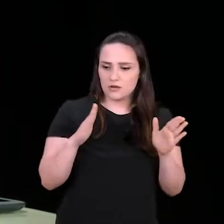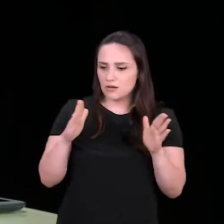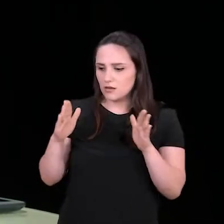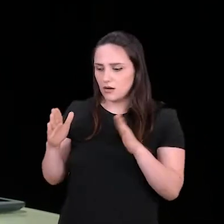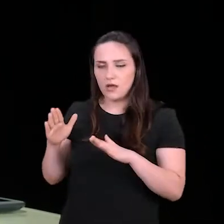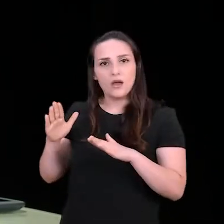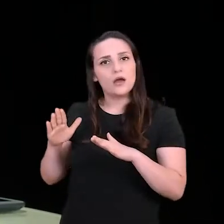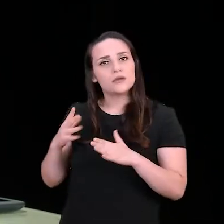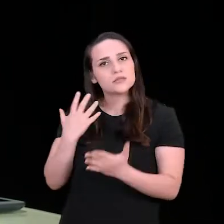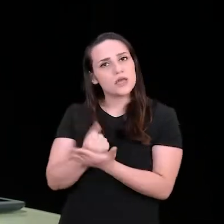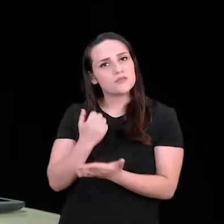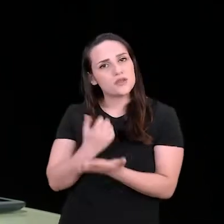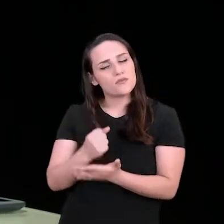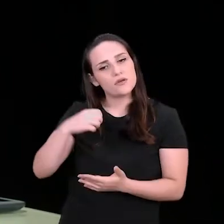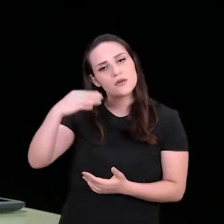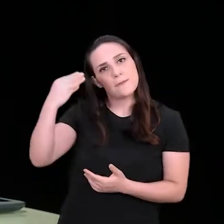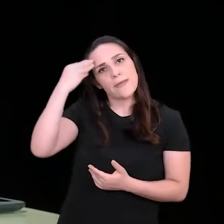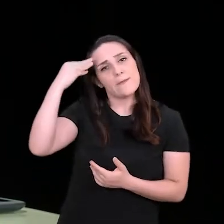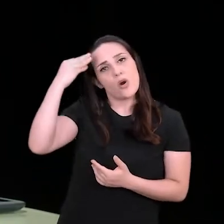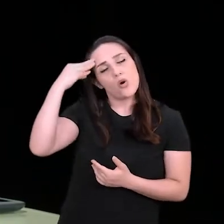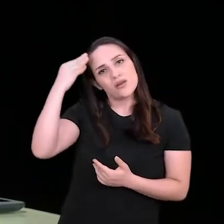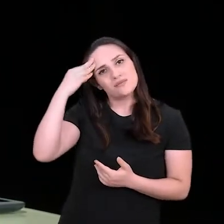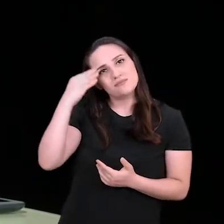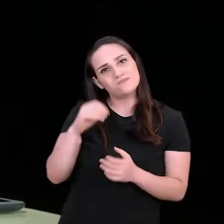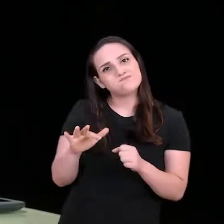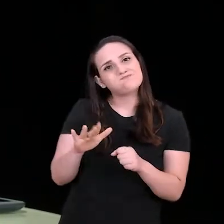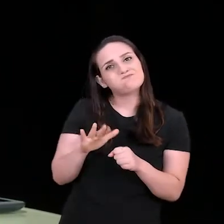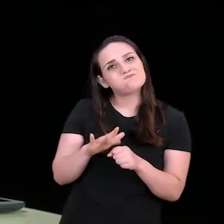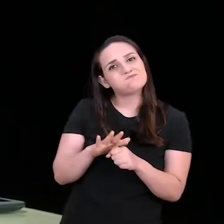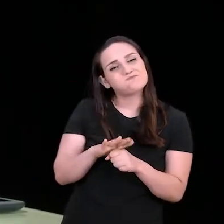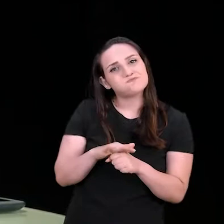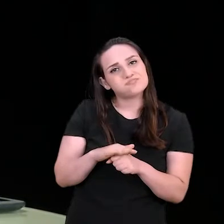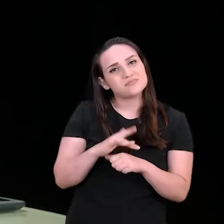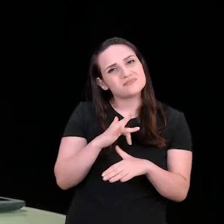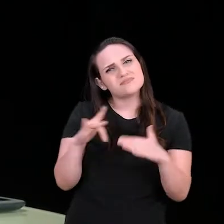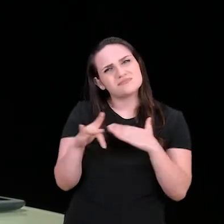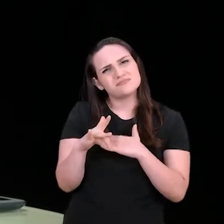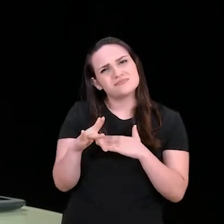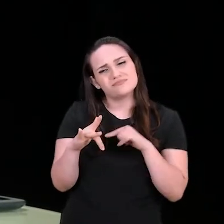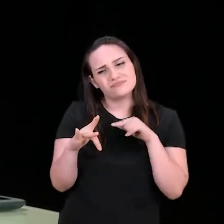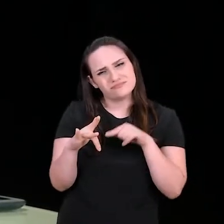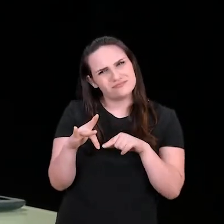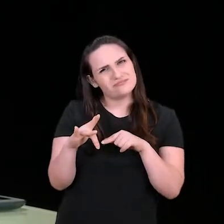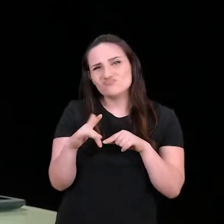se fica, que vai sendo deixada nas redes sociais,